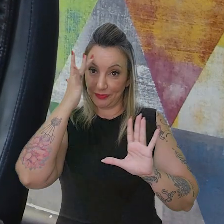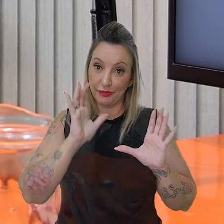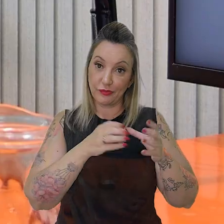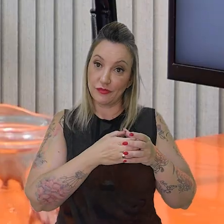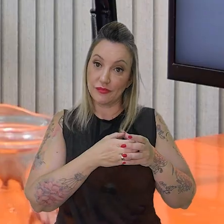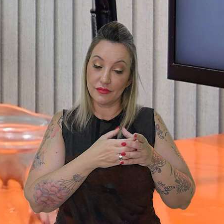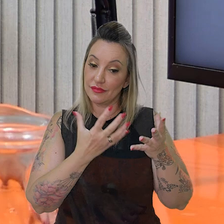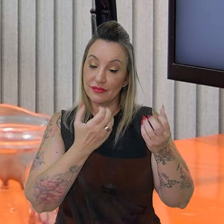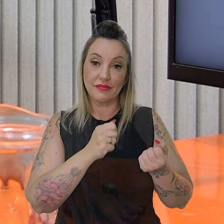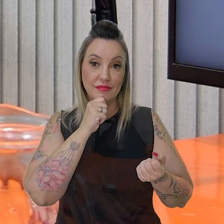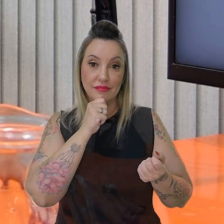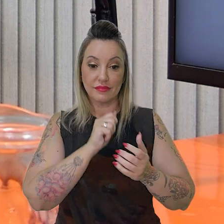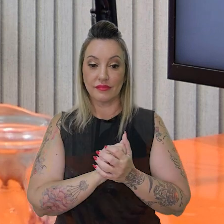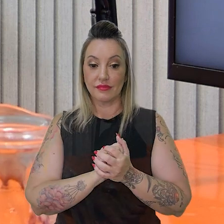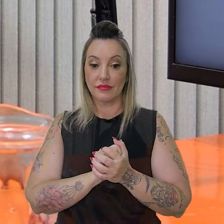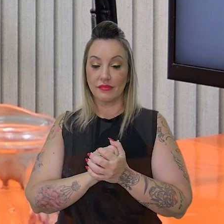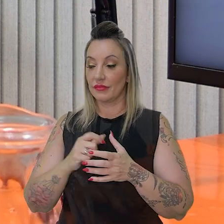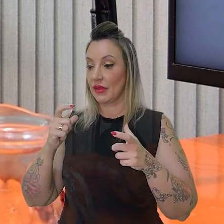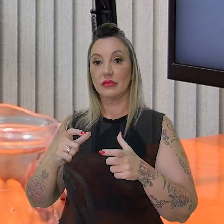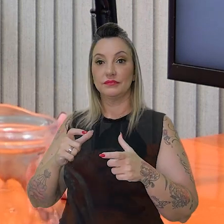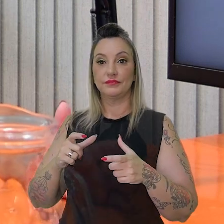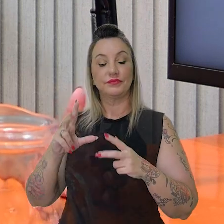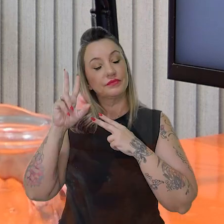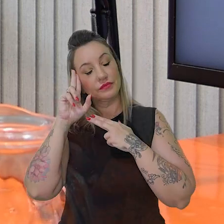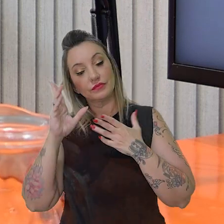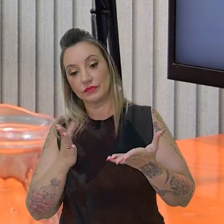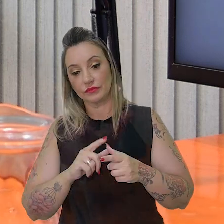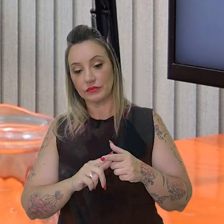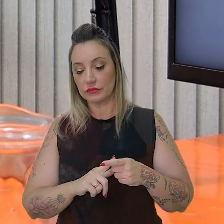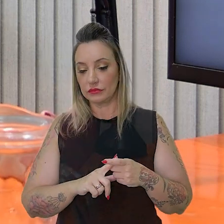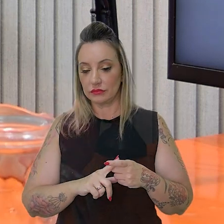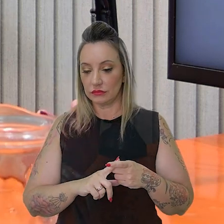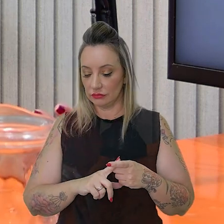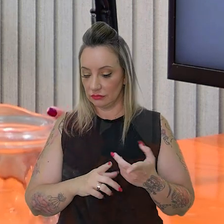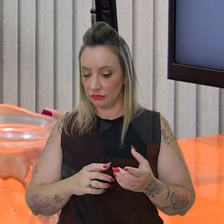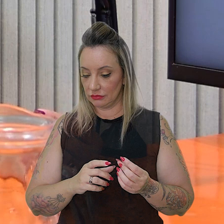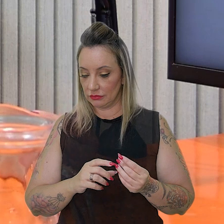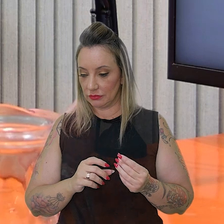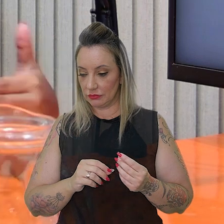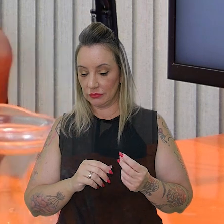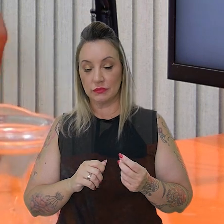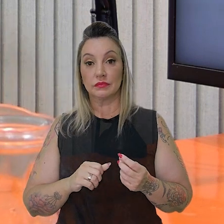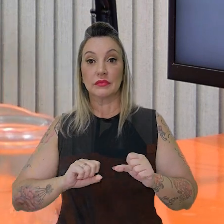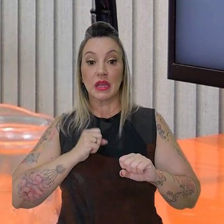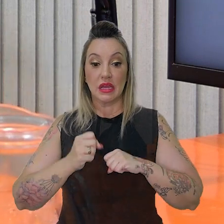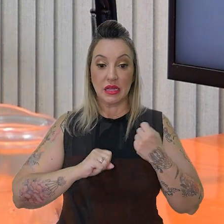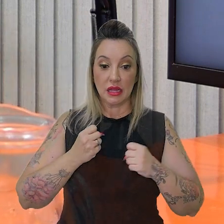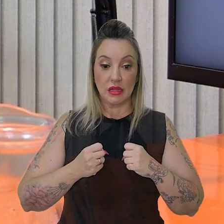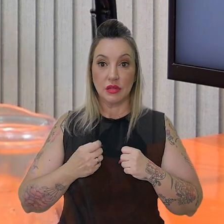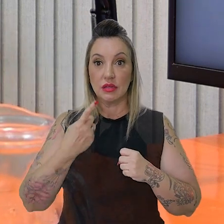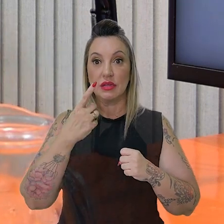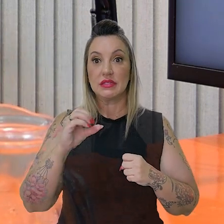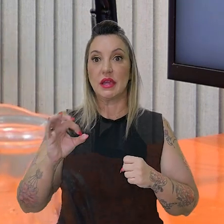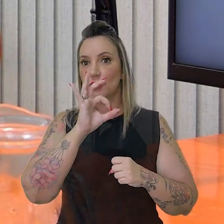tava eu tava num lugar thí que eu não percebia eu não dormia eu tava num num e ansiedade 100%